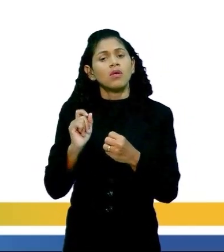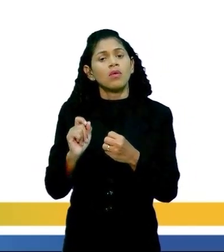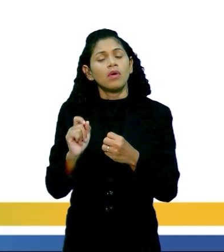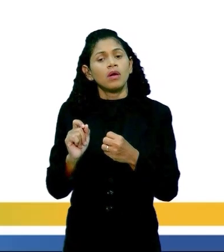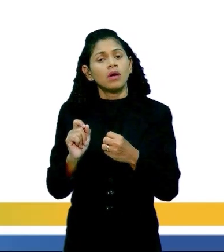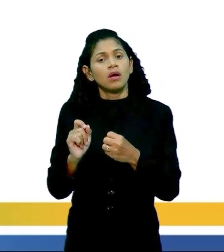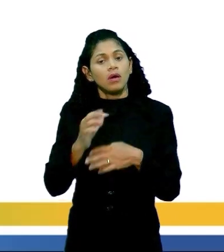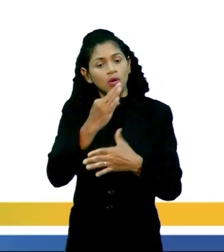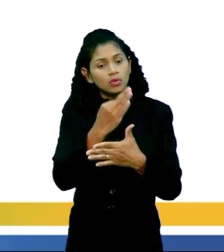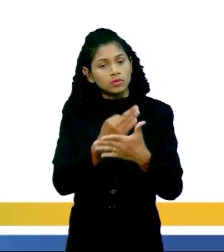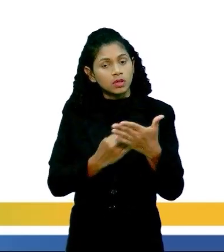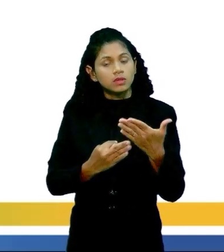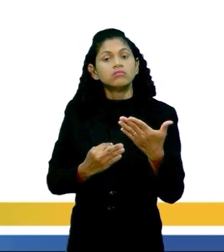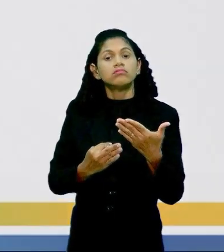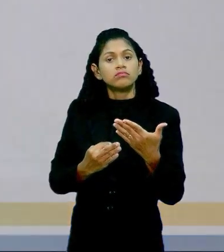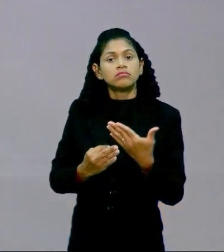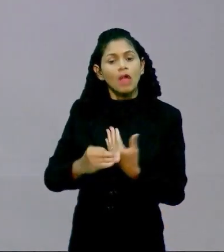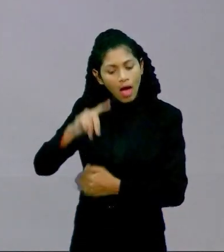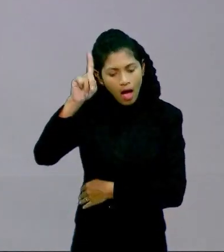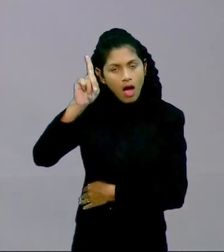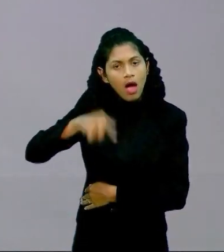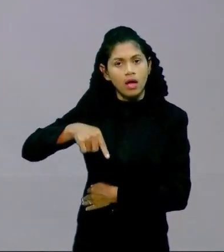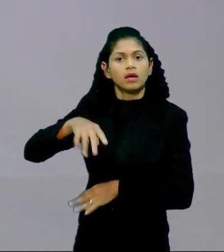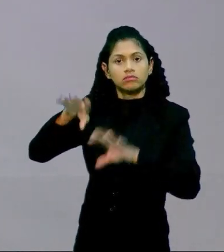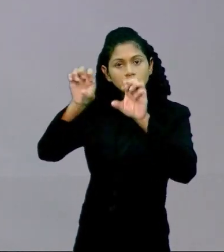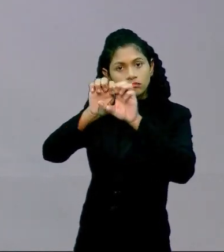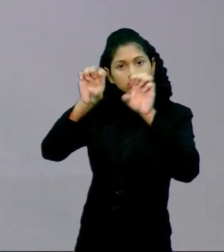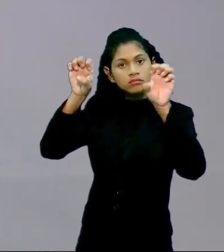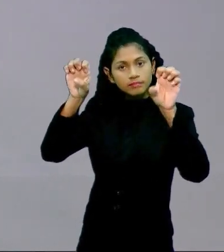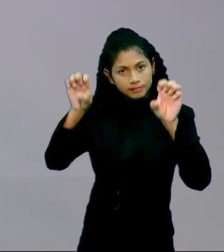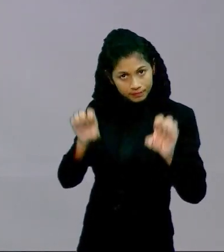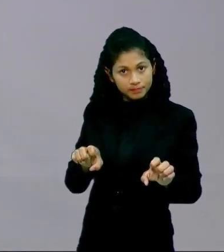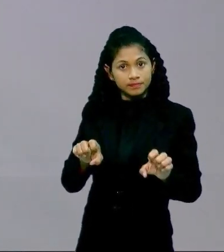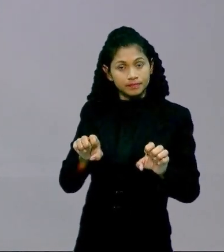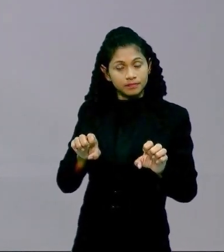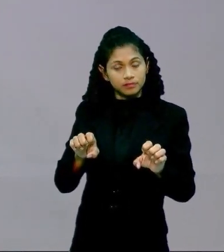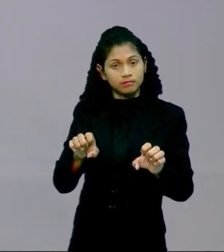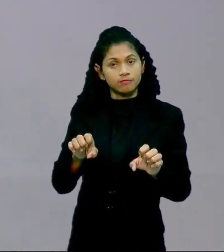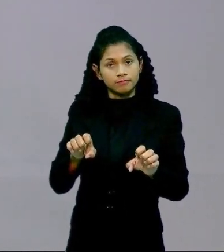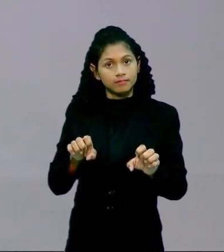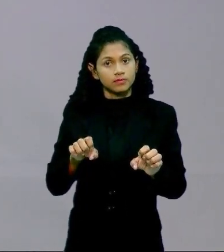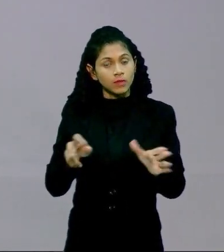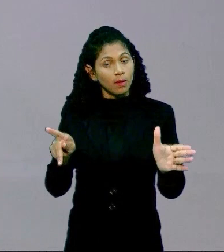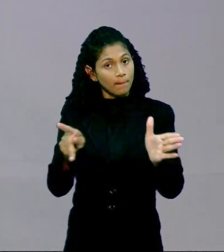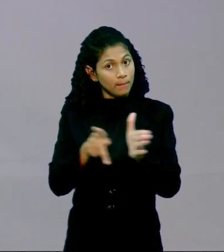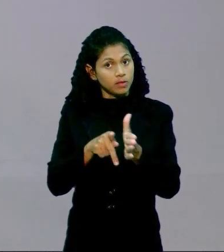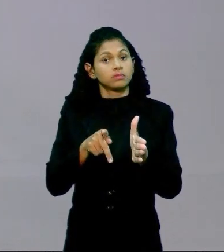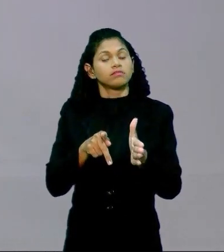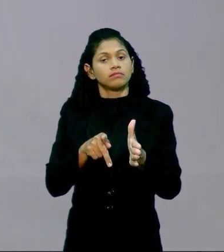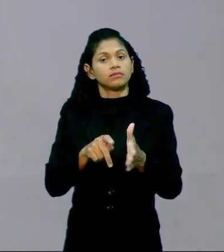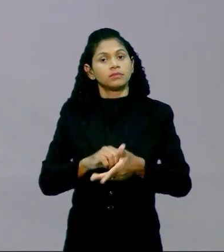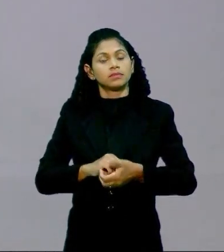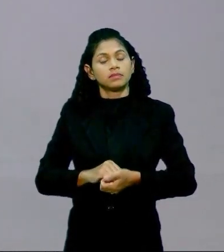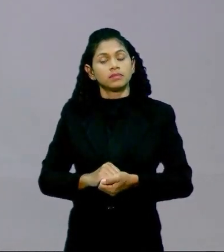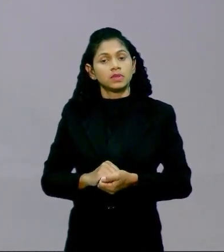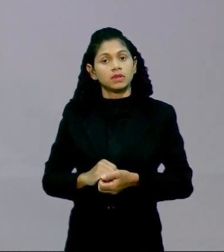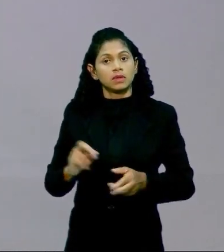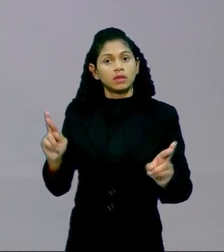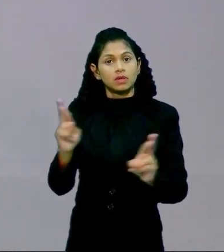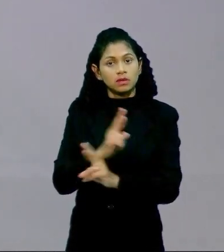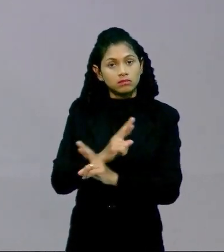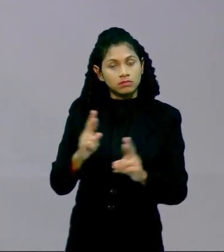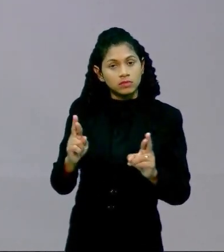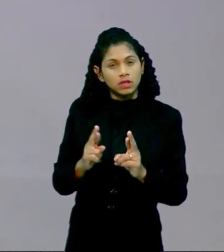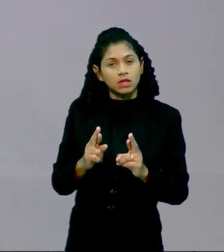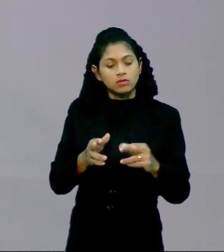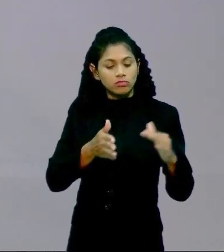texto ele é uma estrutura, né? Então, o texto sendo uma estrutura, ele tem que a relação dele, né,